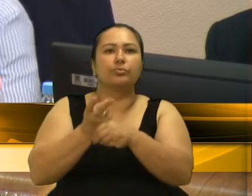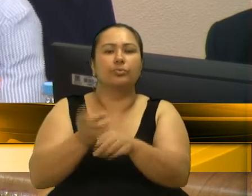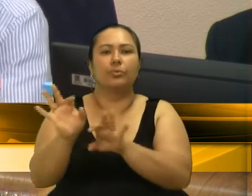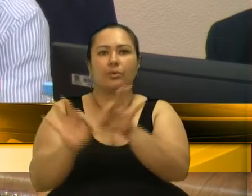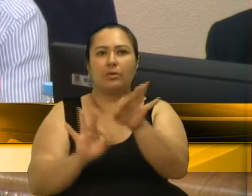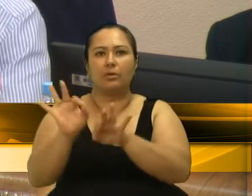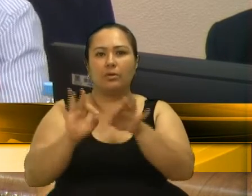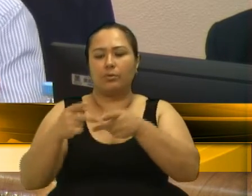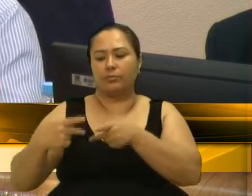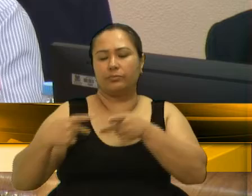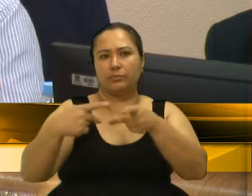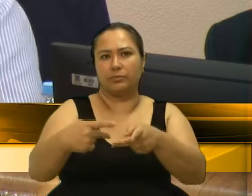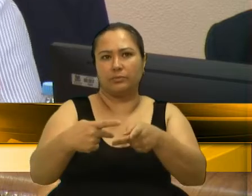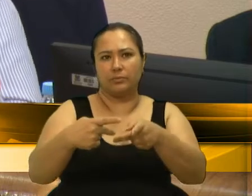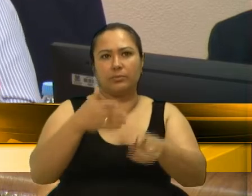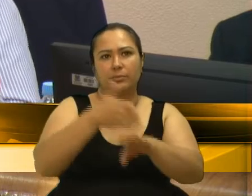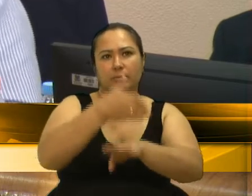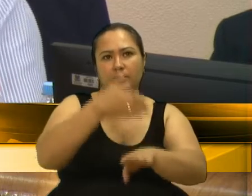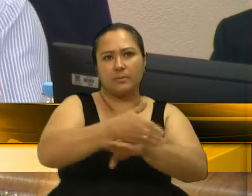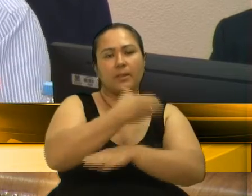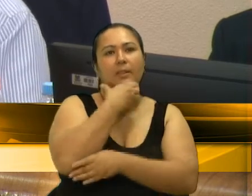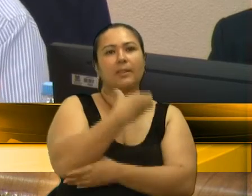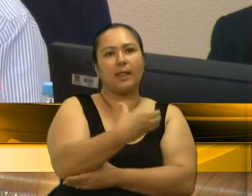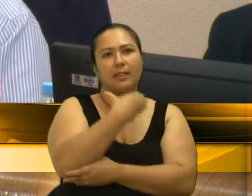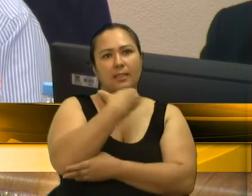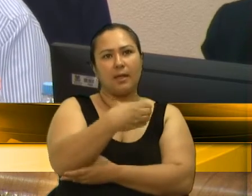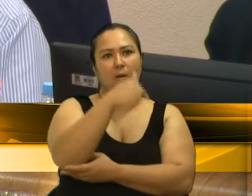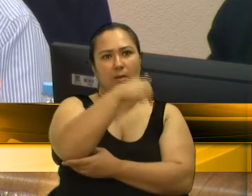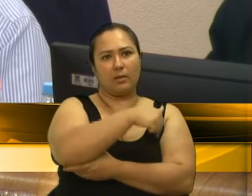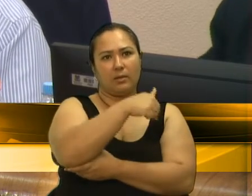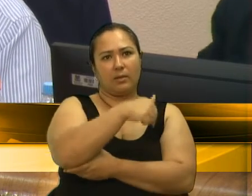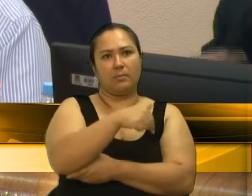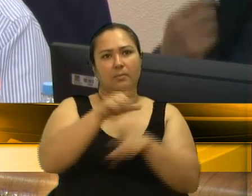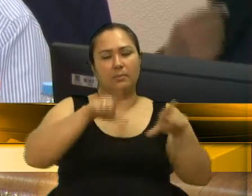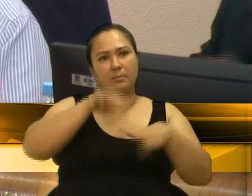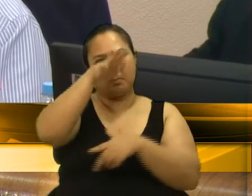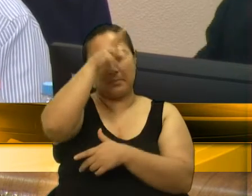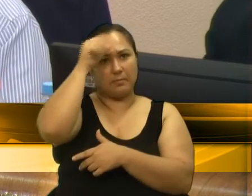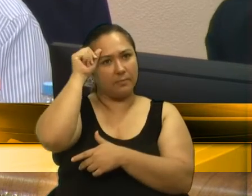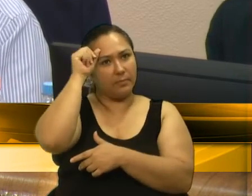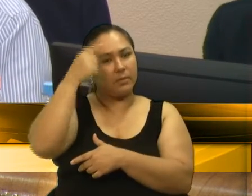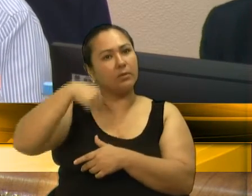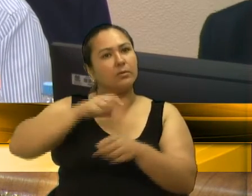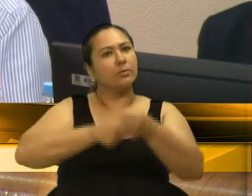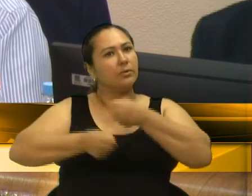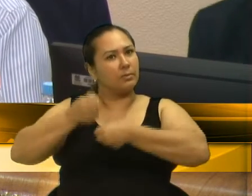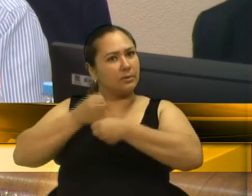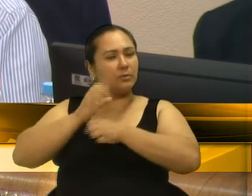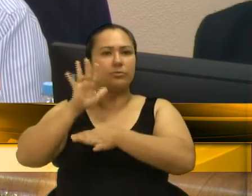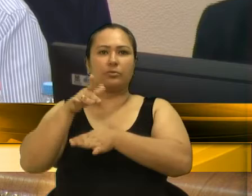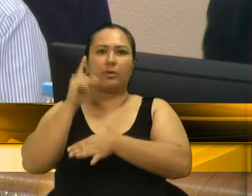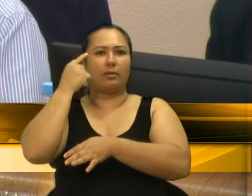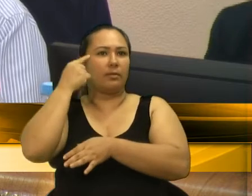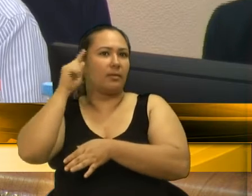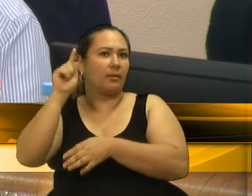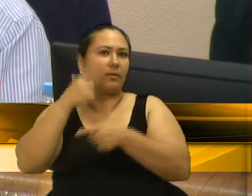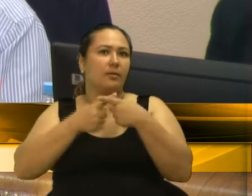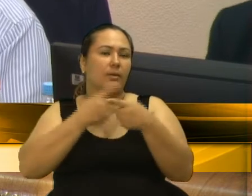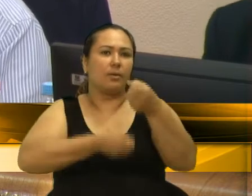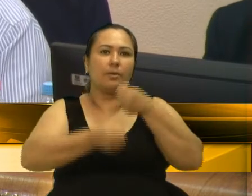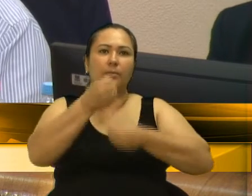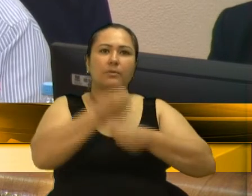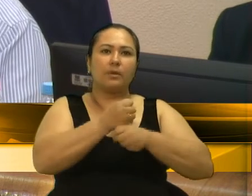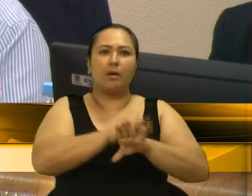a participar do Natal no Largo da Prefeitura. Como disse antes, já era a nossa intenção desde o ano passado, porque ano passado acabou,